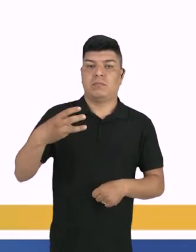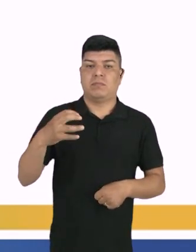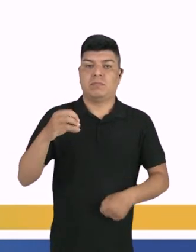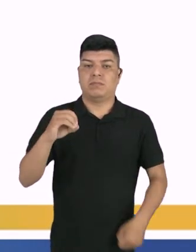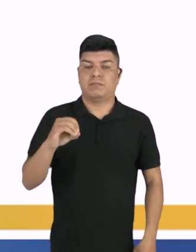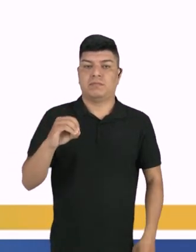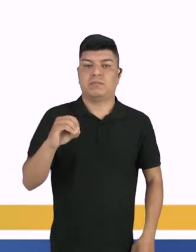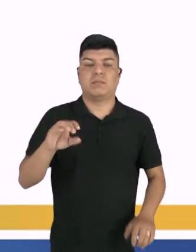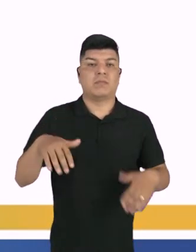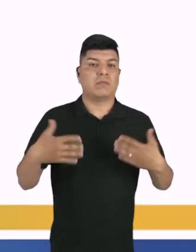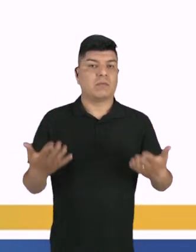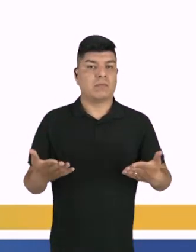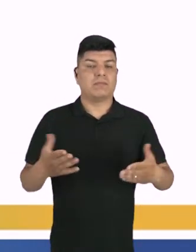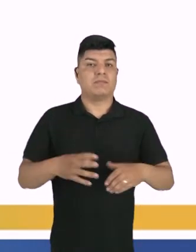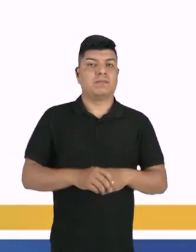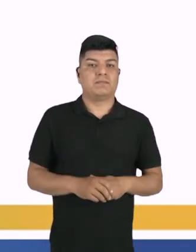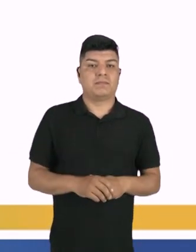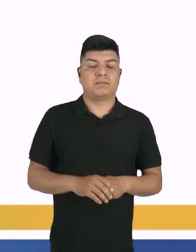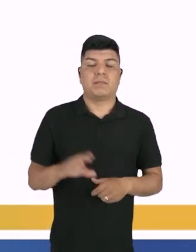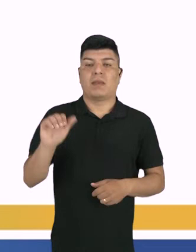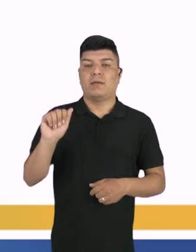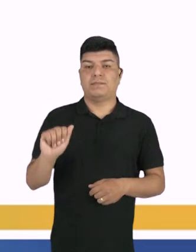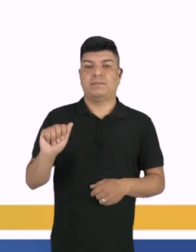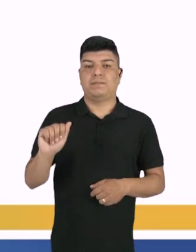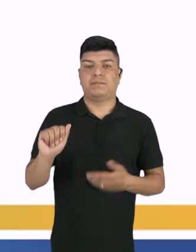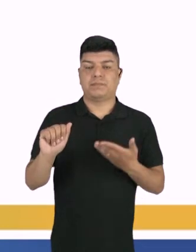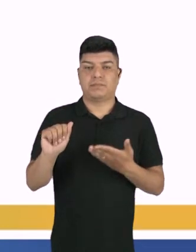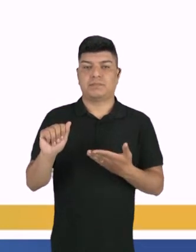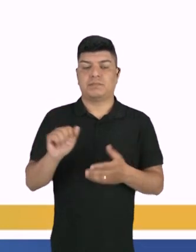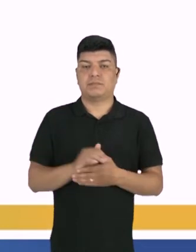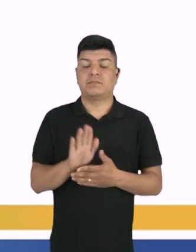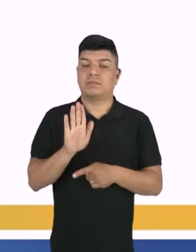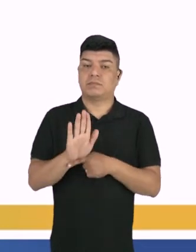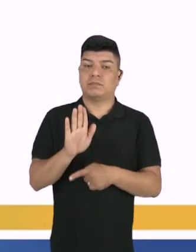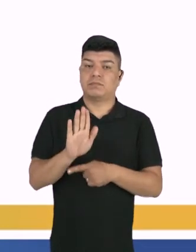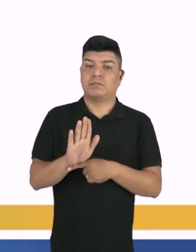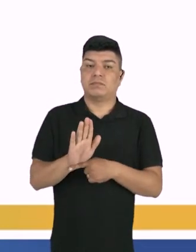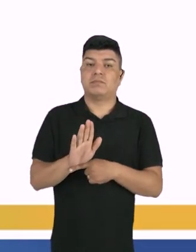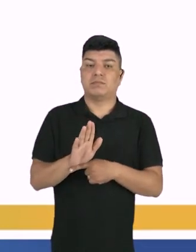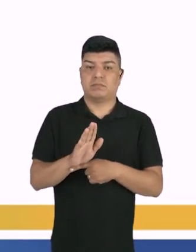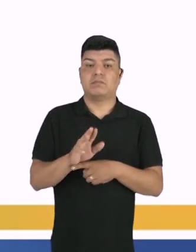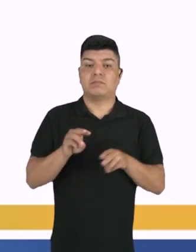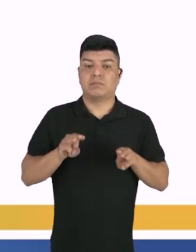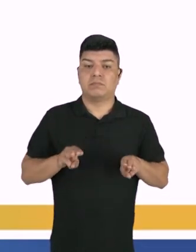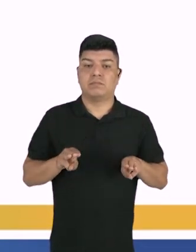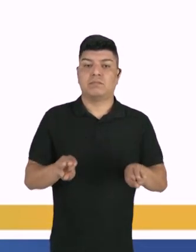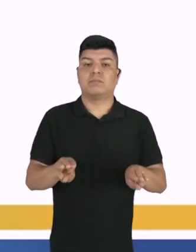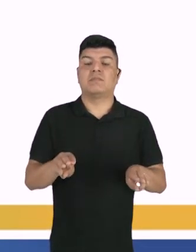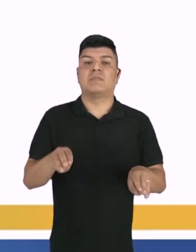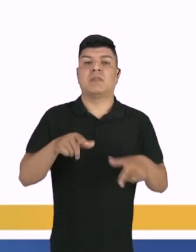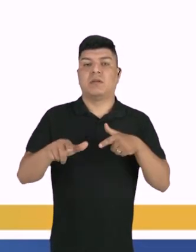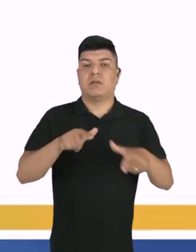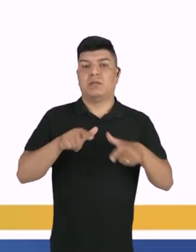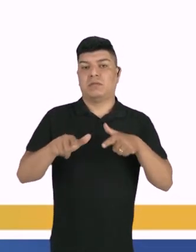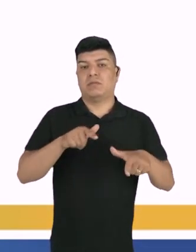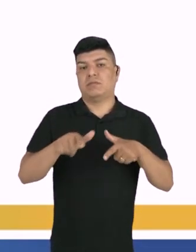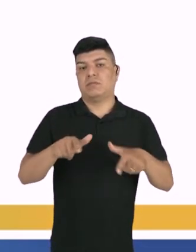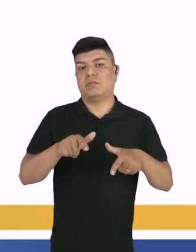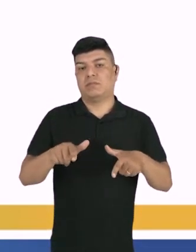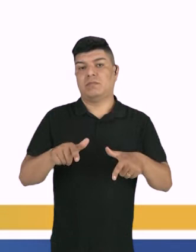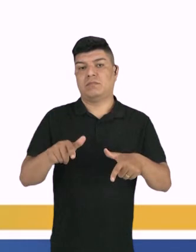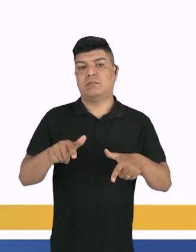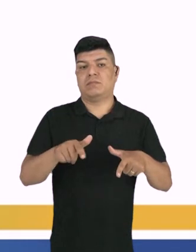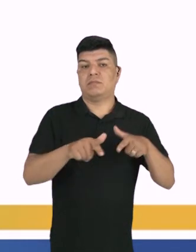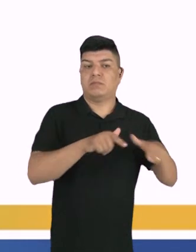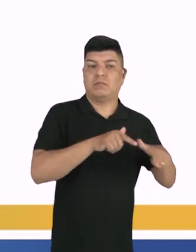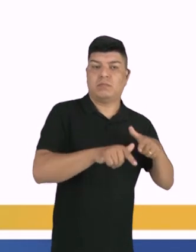1930, foram: alternativa a colaboração do Ministério do Trabalho nas relações entre